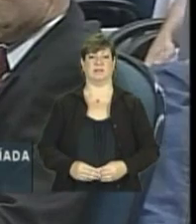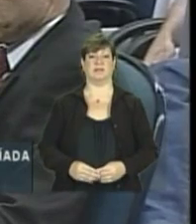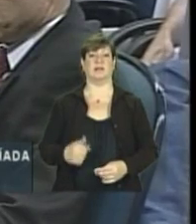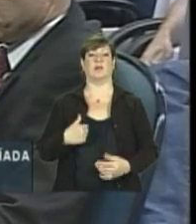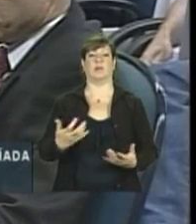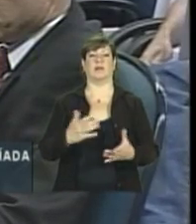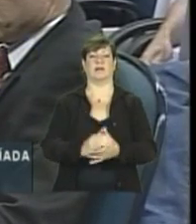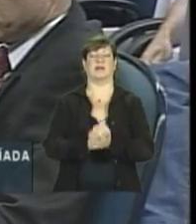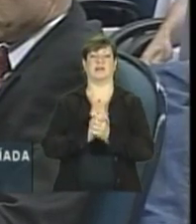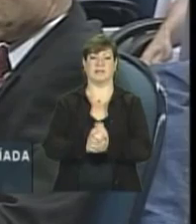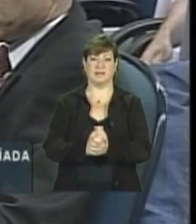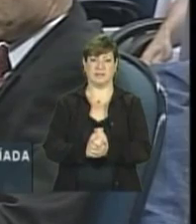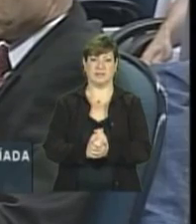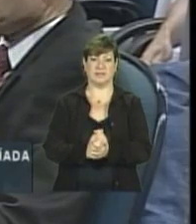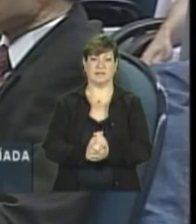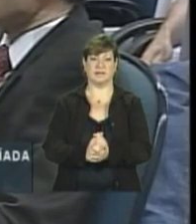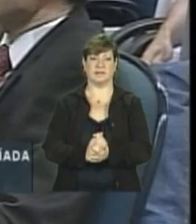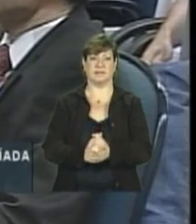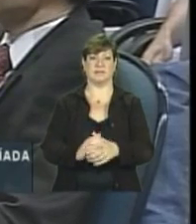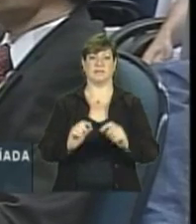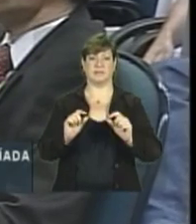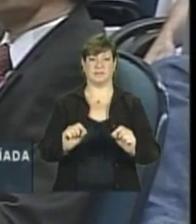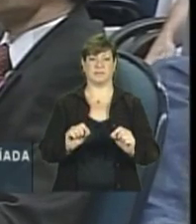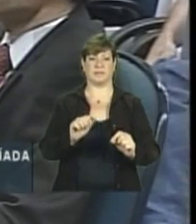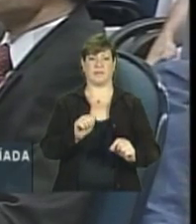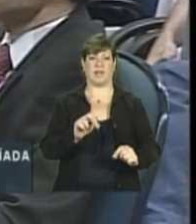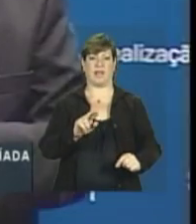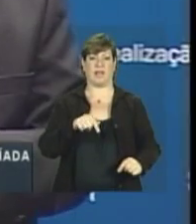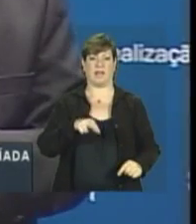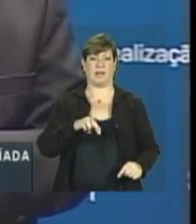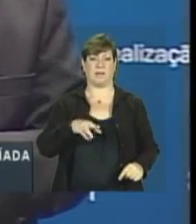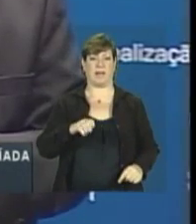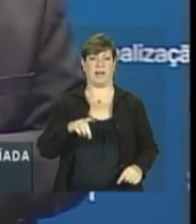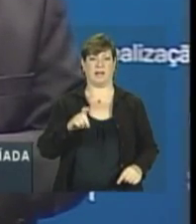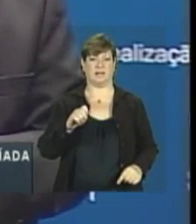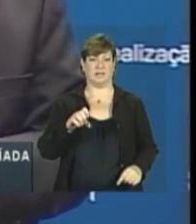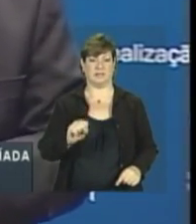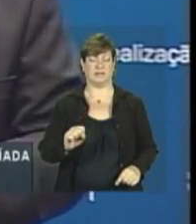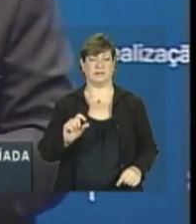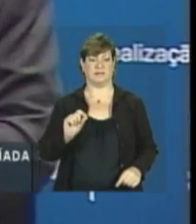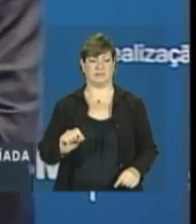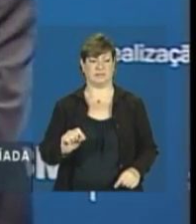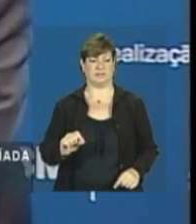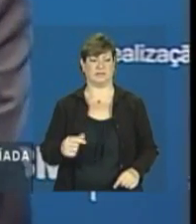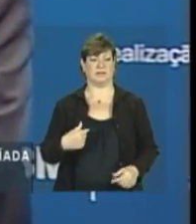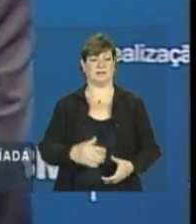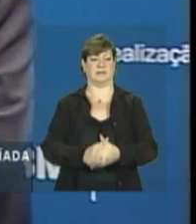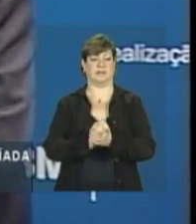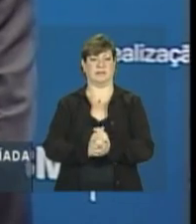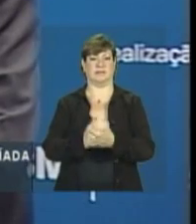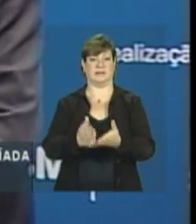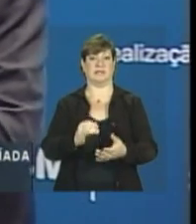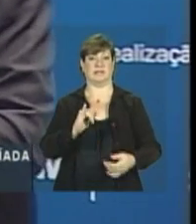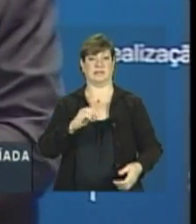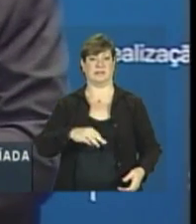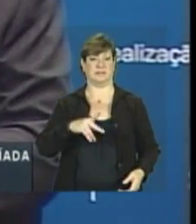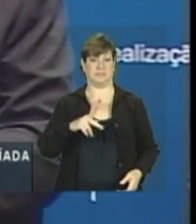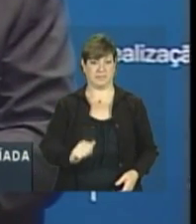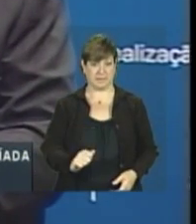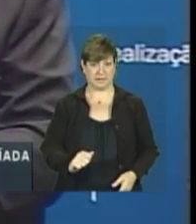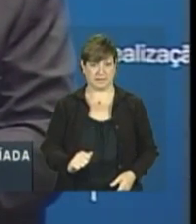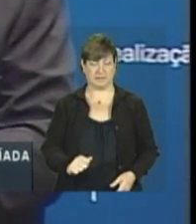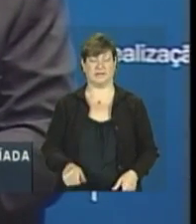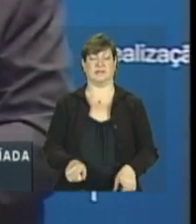Quero saudar Arquimedes Silone. Eu homenageei aqui o IMPA, o Instituto